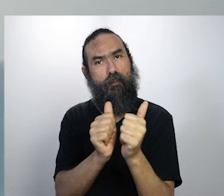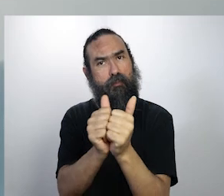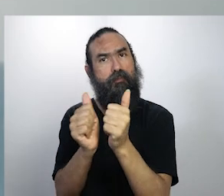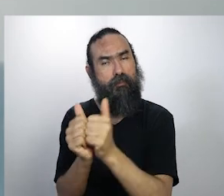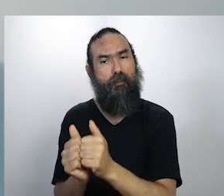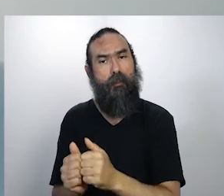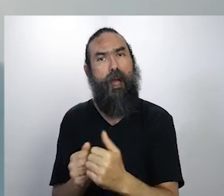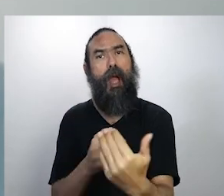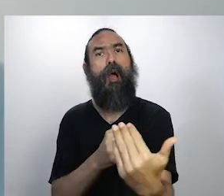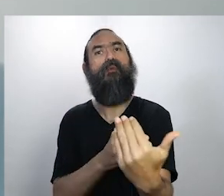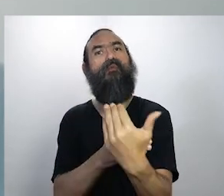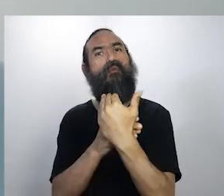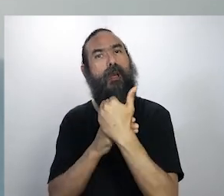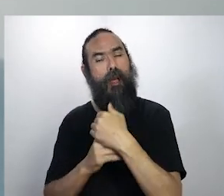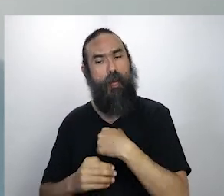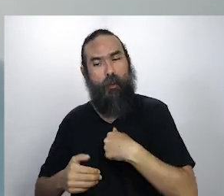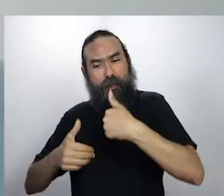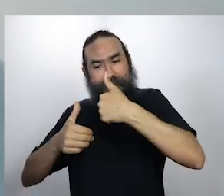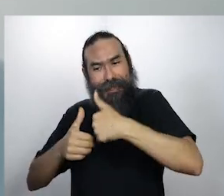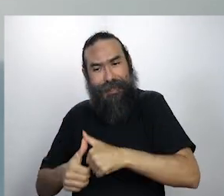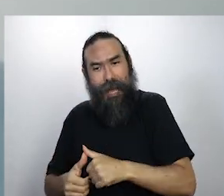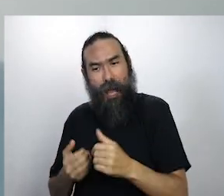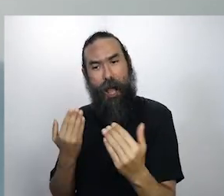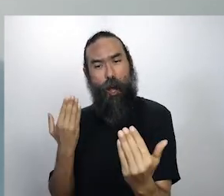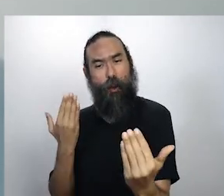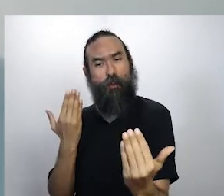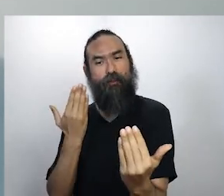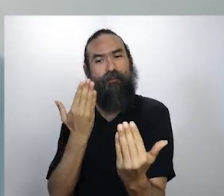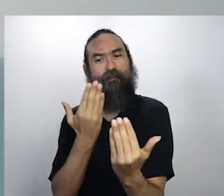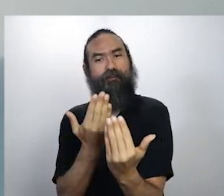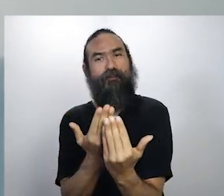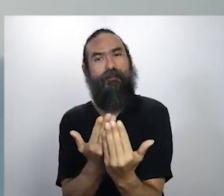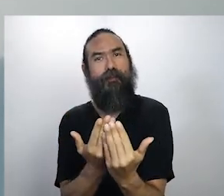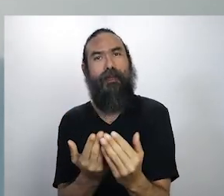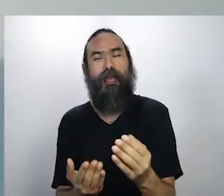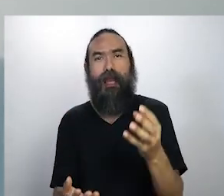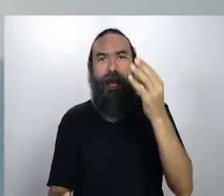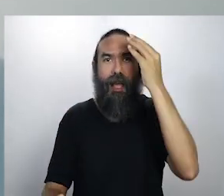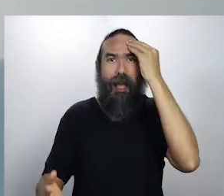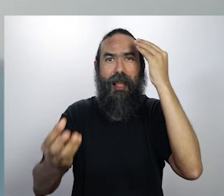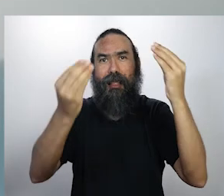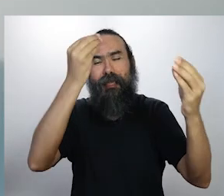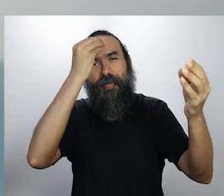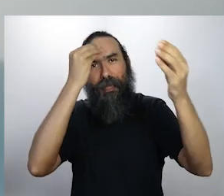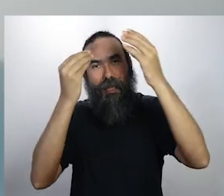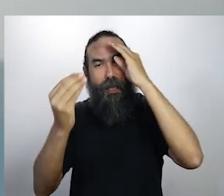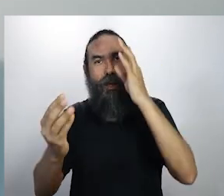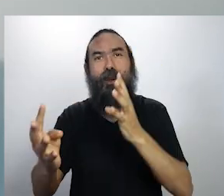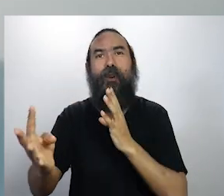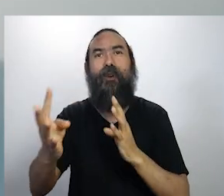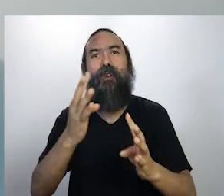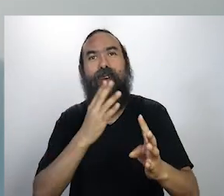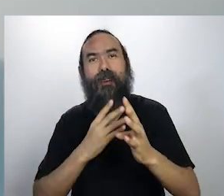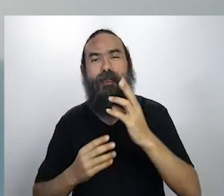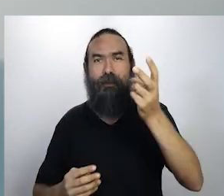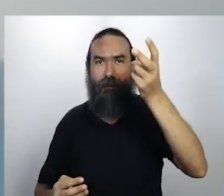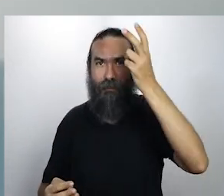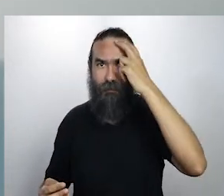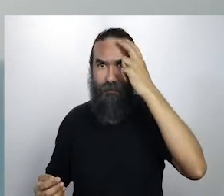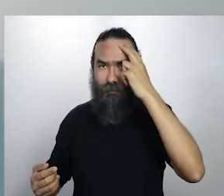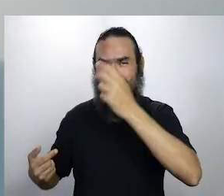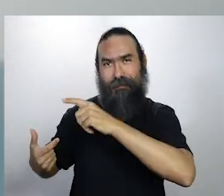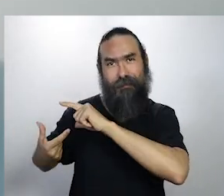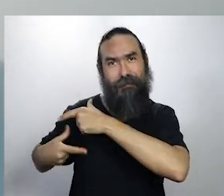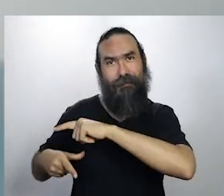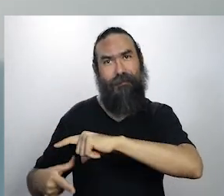me ajudaram a me aproximar, a entender, a conhecer um pouco, né, dessa questão das